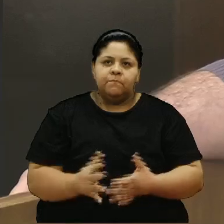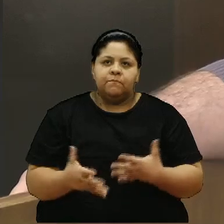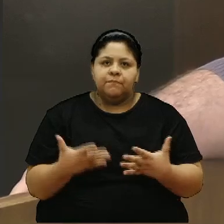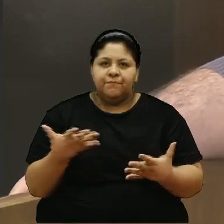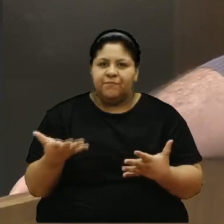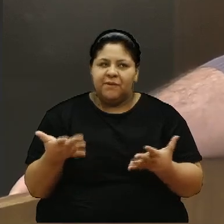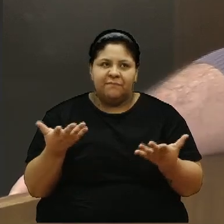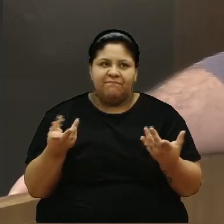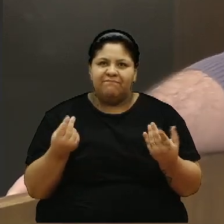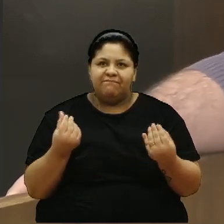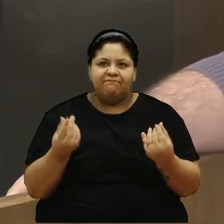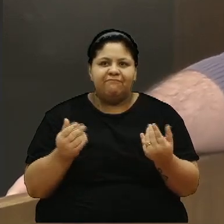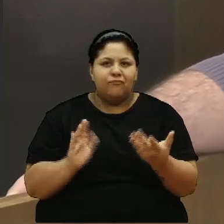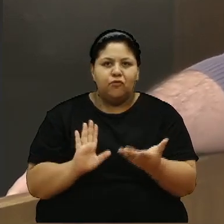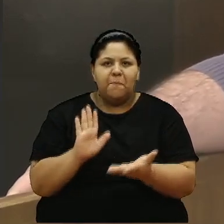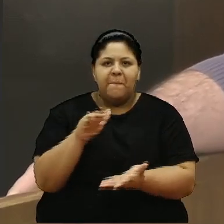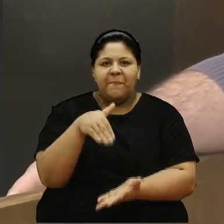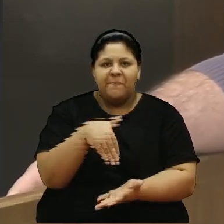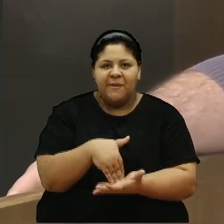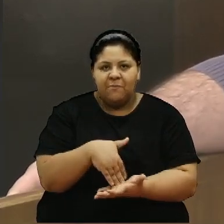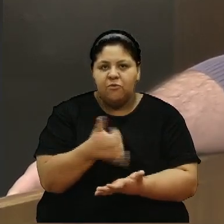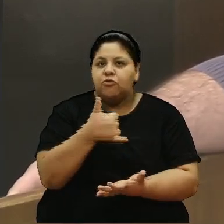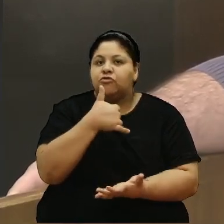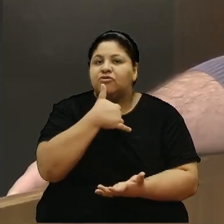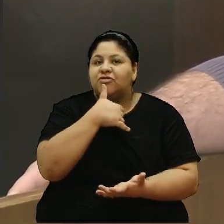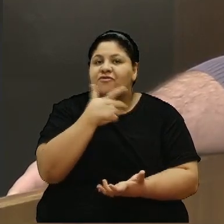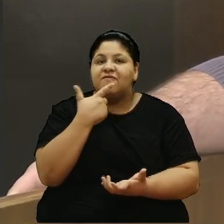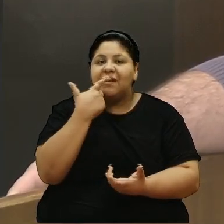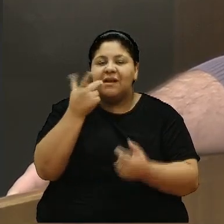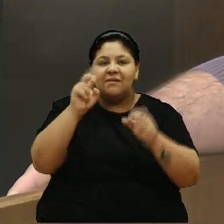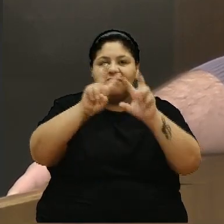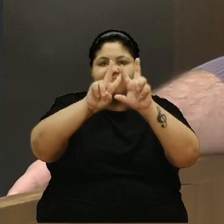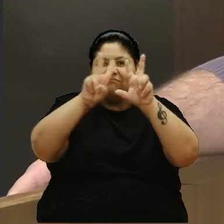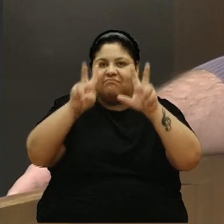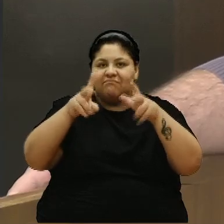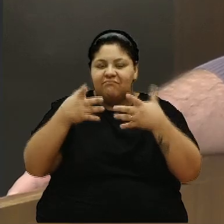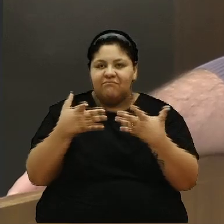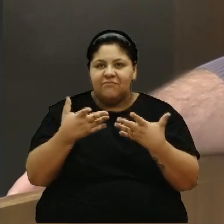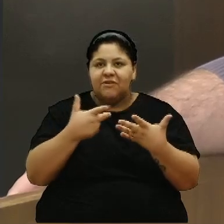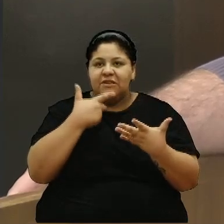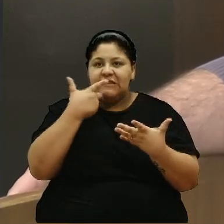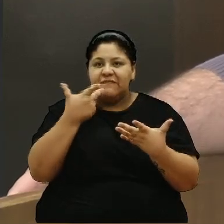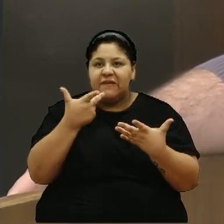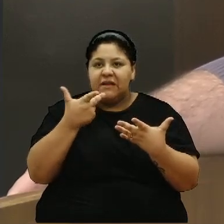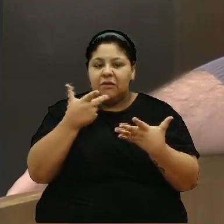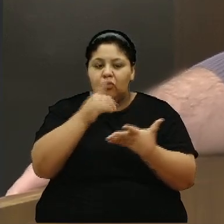no mínimo triste falar sobre esse assunto e ter que trazer uma moção de apoio